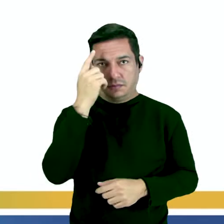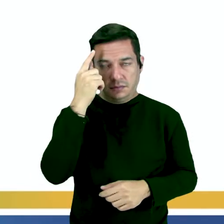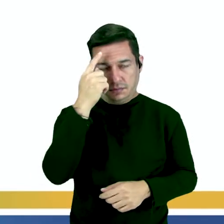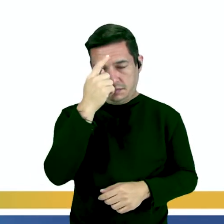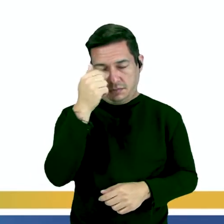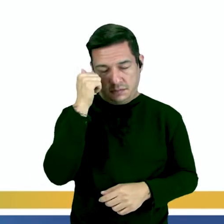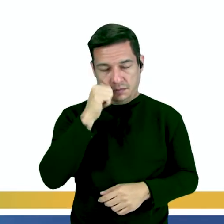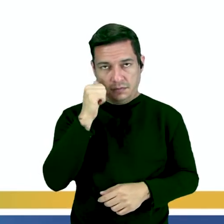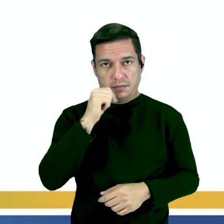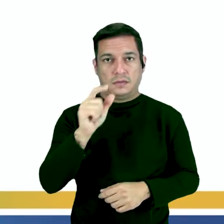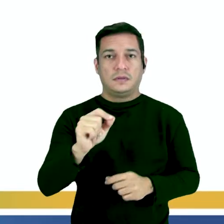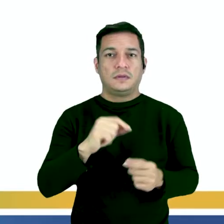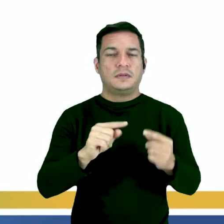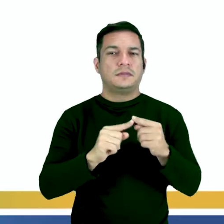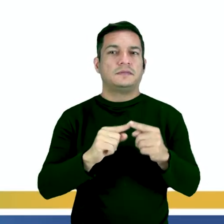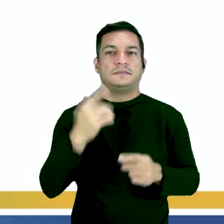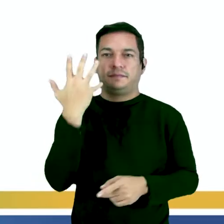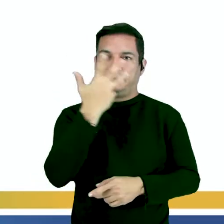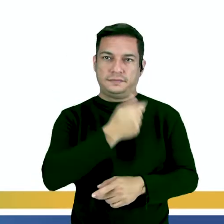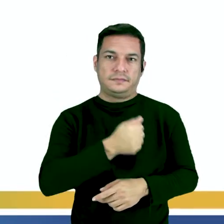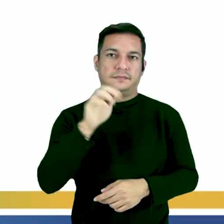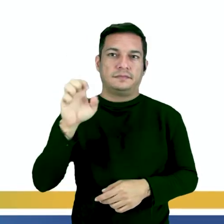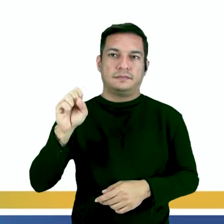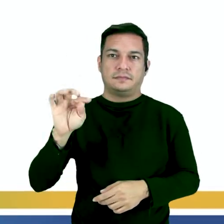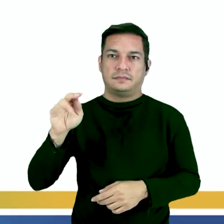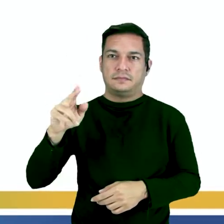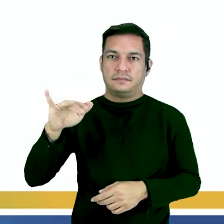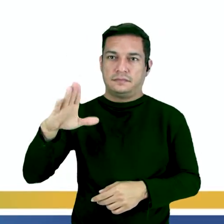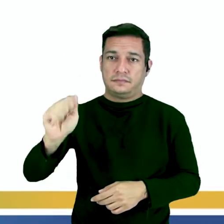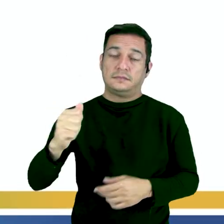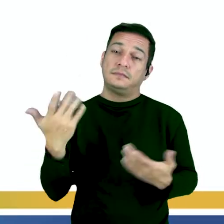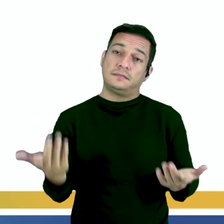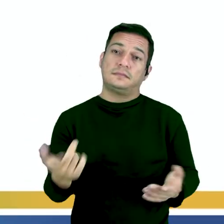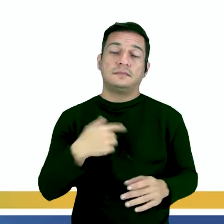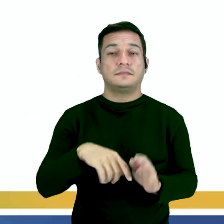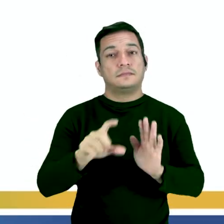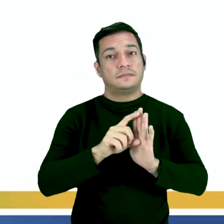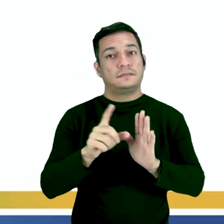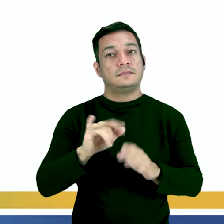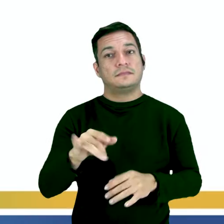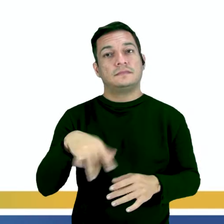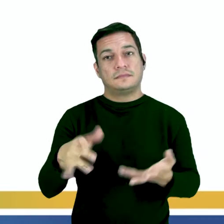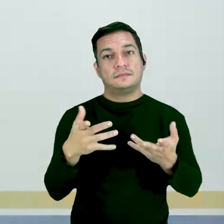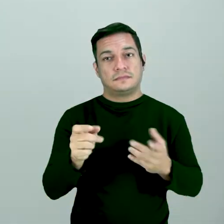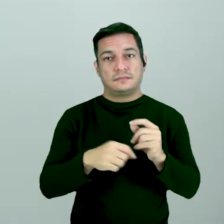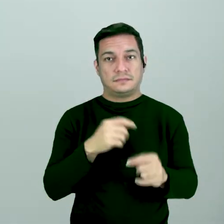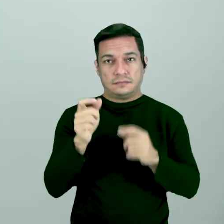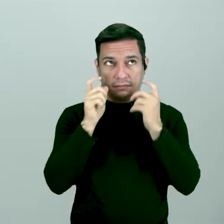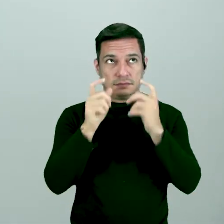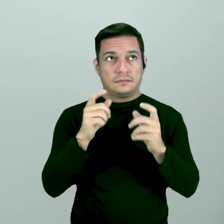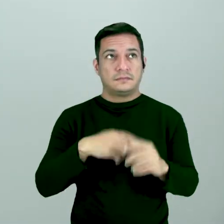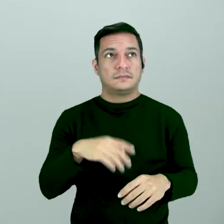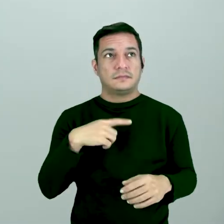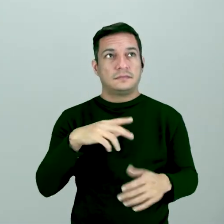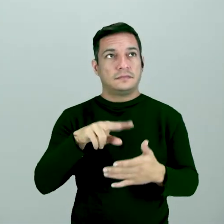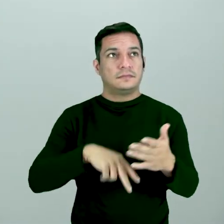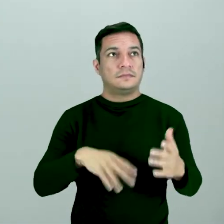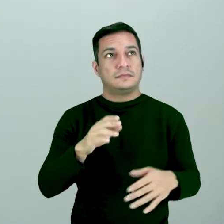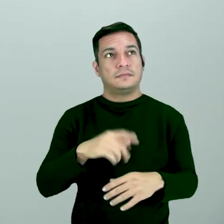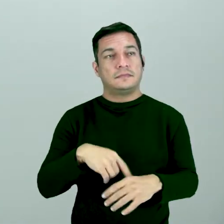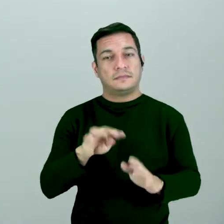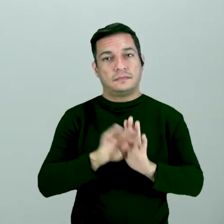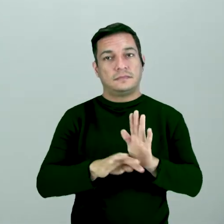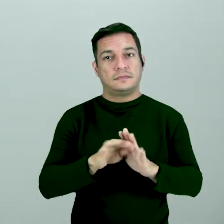está relacionada à estética. Bom, este é só um fragmento. Se você tiver interesse em ler um pouco mais sobre esse